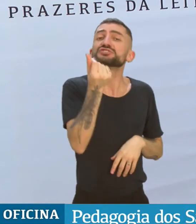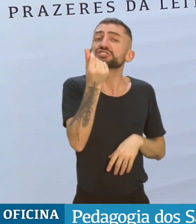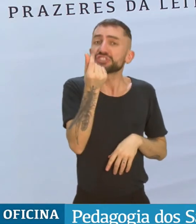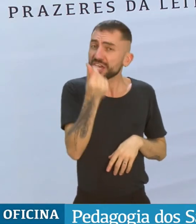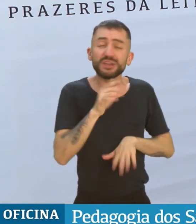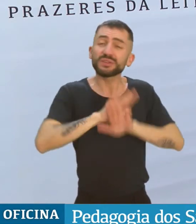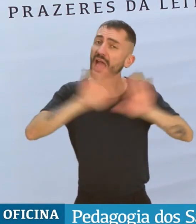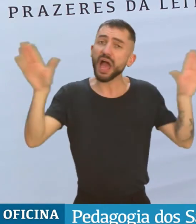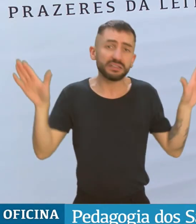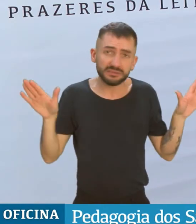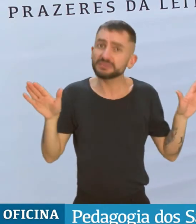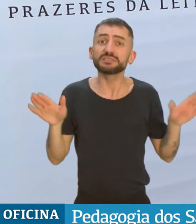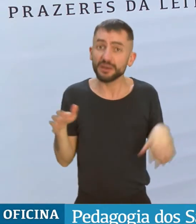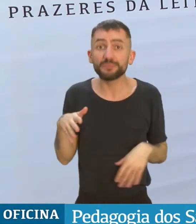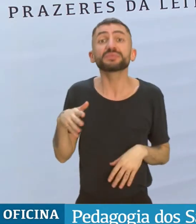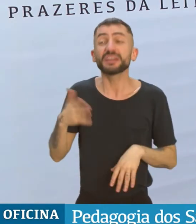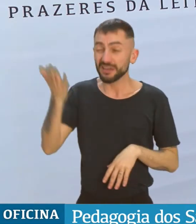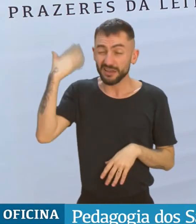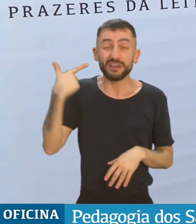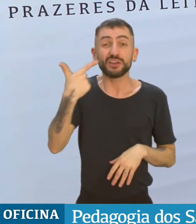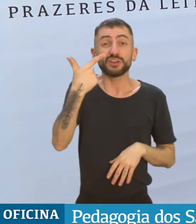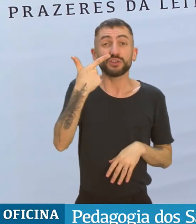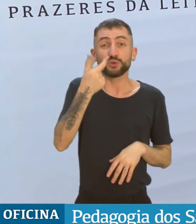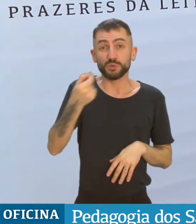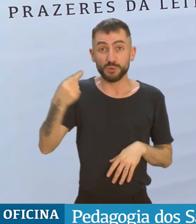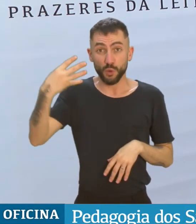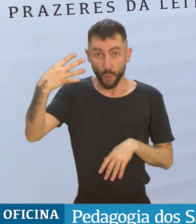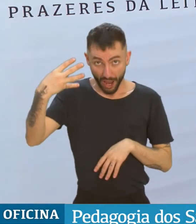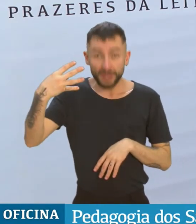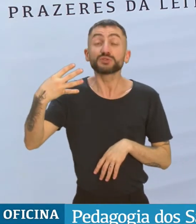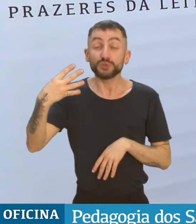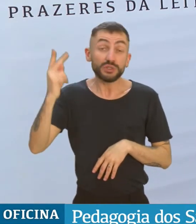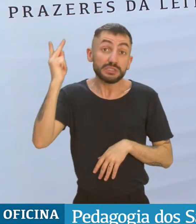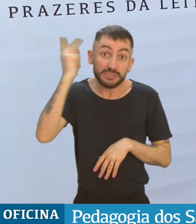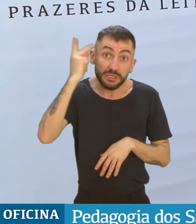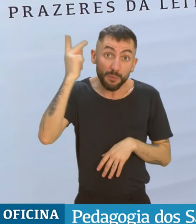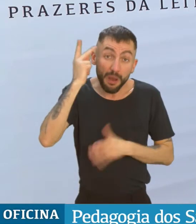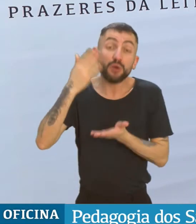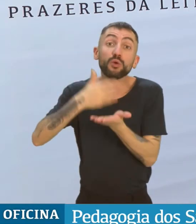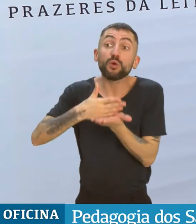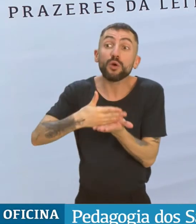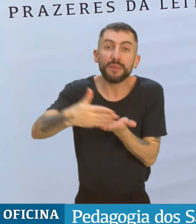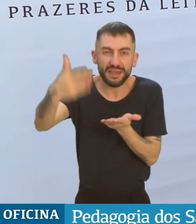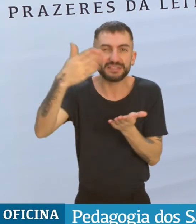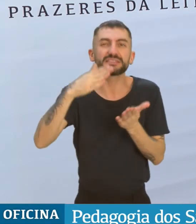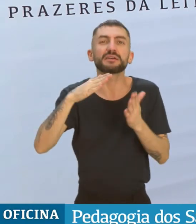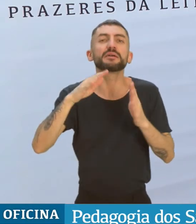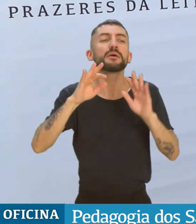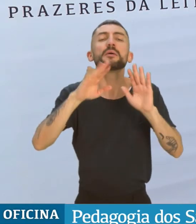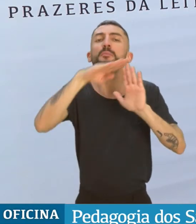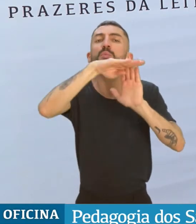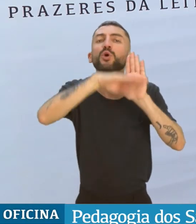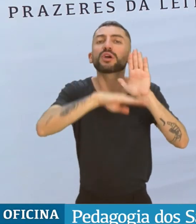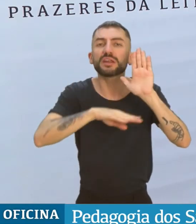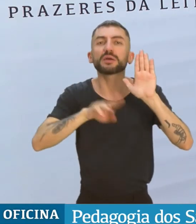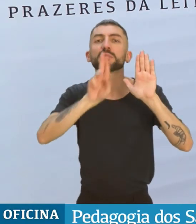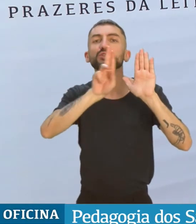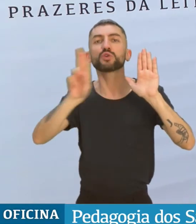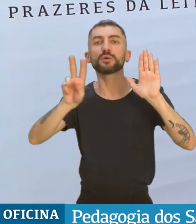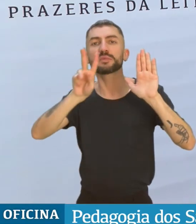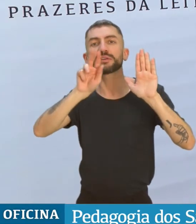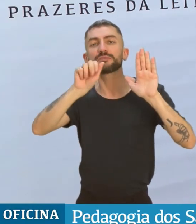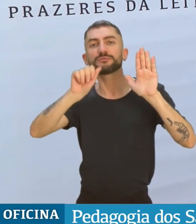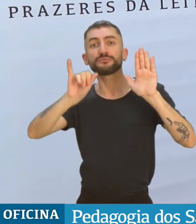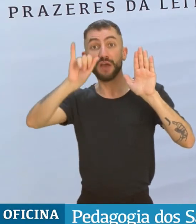pelo contrário. A partir de 2004, por exemplo, quando a gente tem aqui em São Paulo o programa Vai, que vai ser um